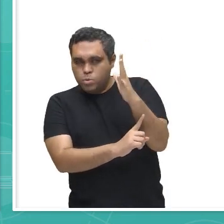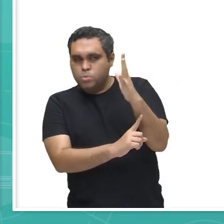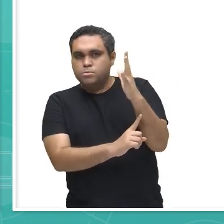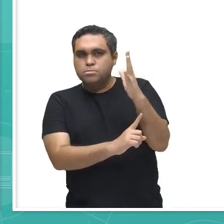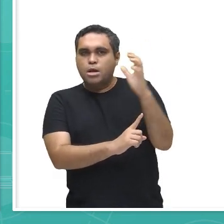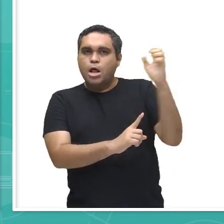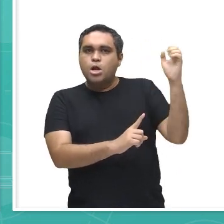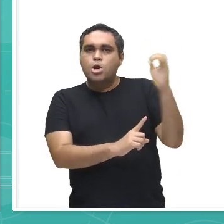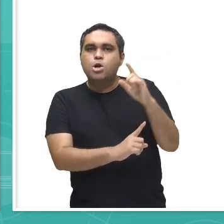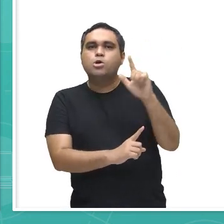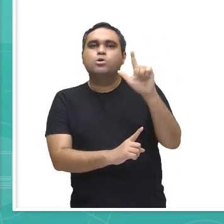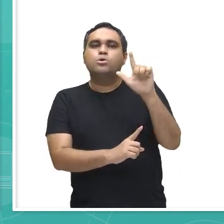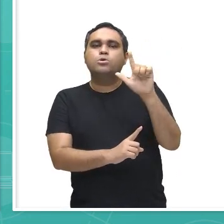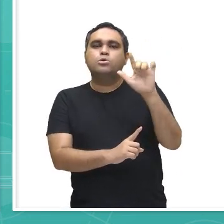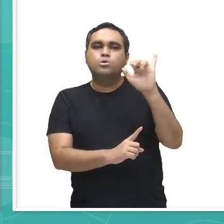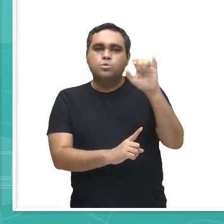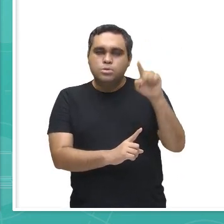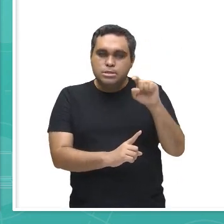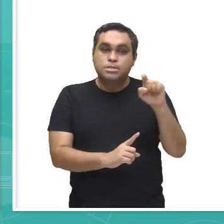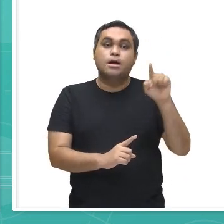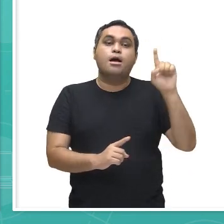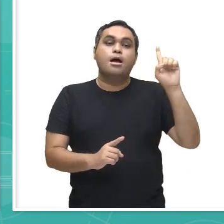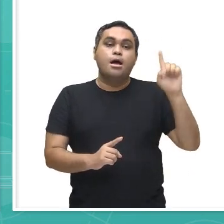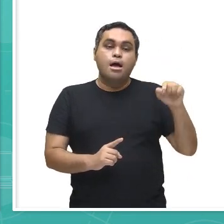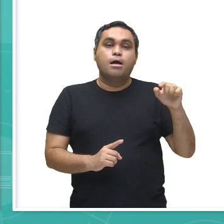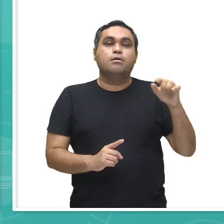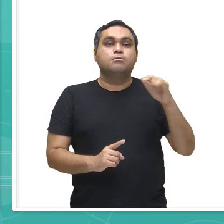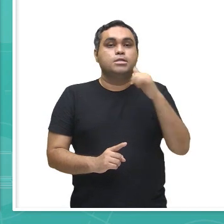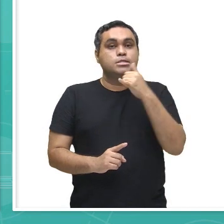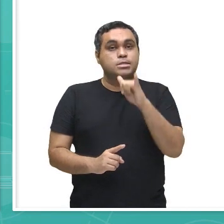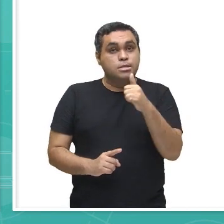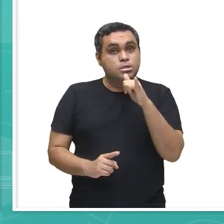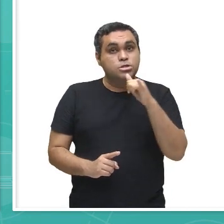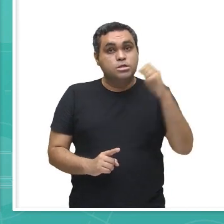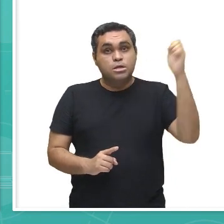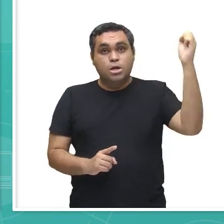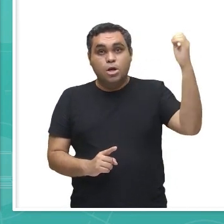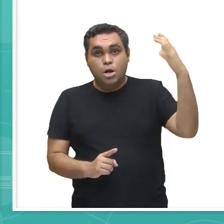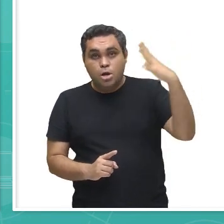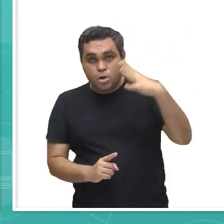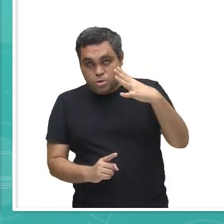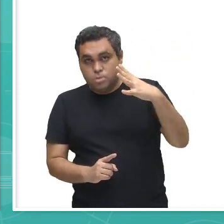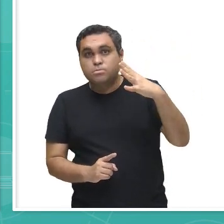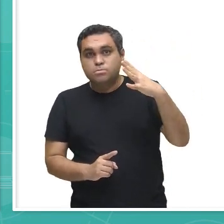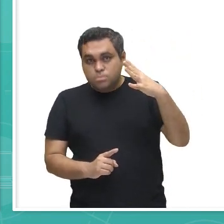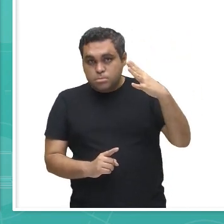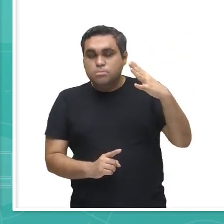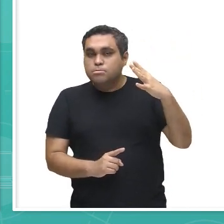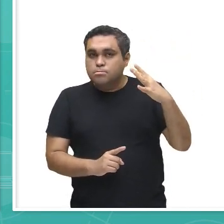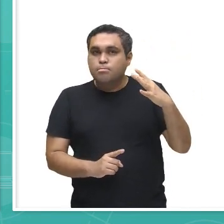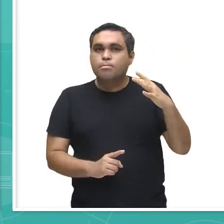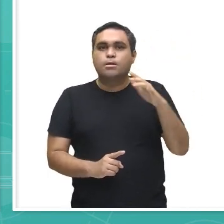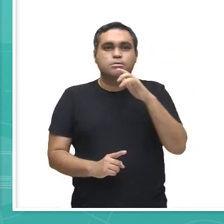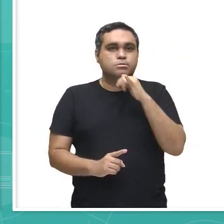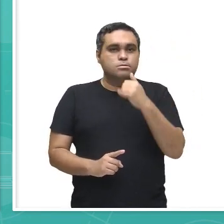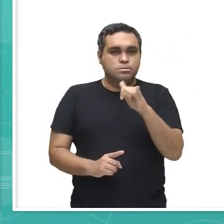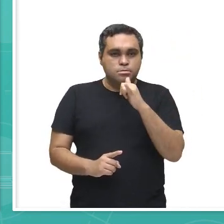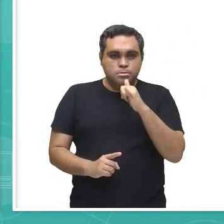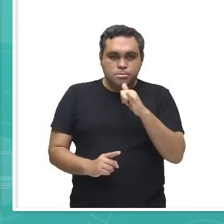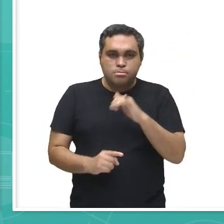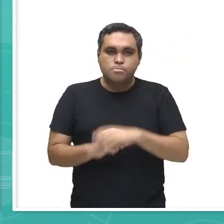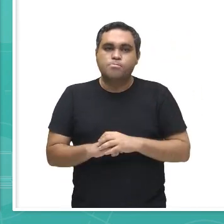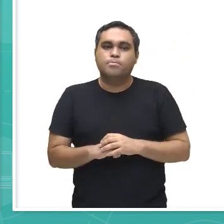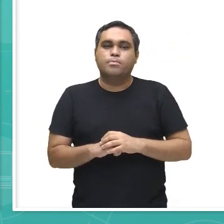ela está relacionada ali com a energia luminosa, né? Porque tem aquela luz ali que ela emite. E também